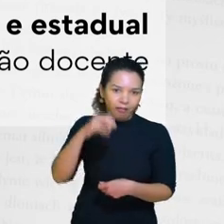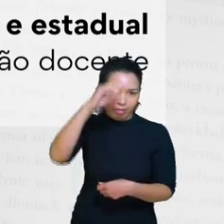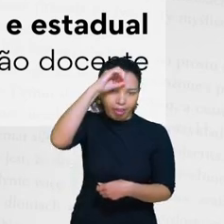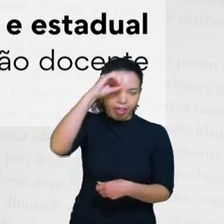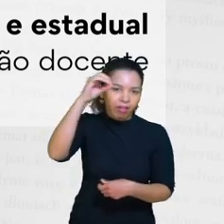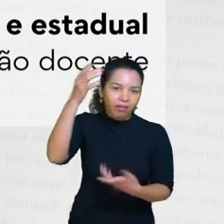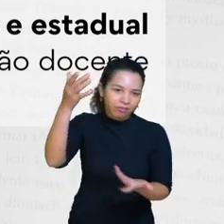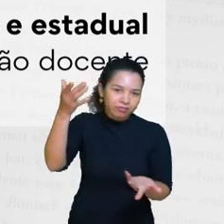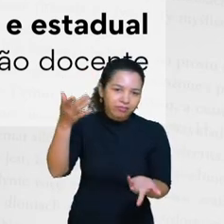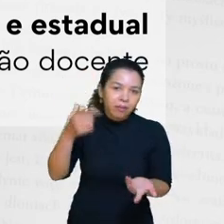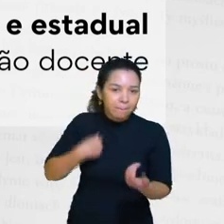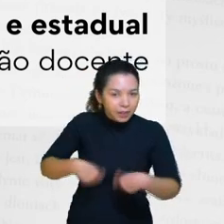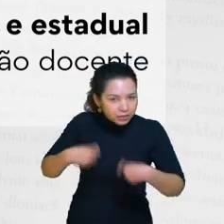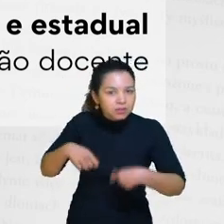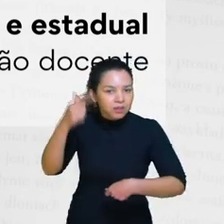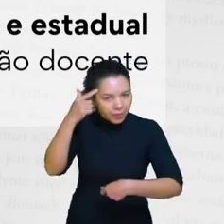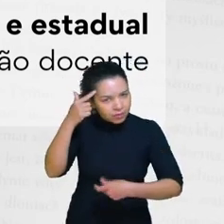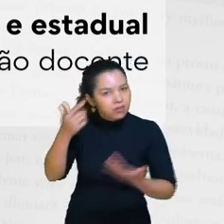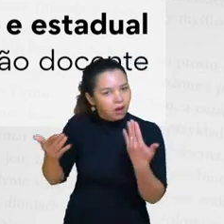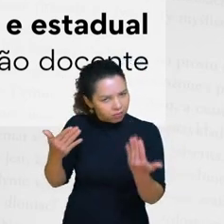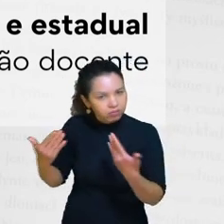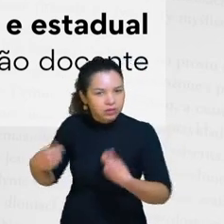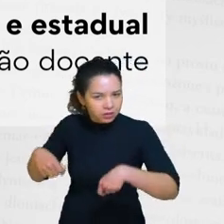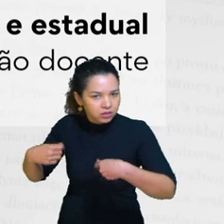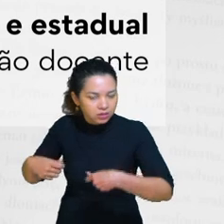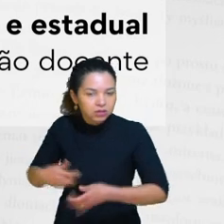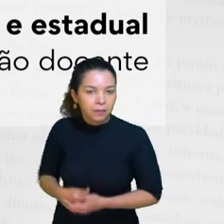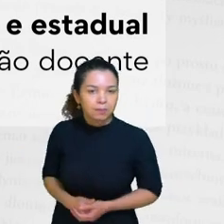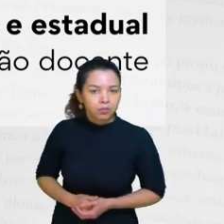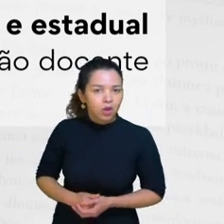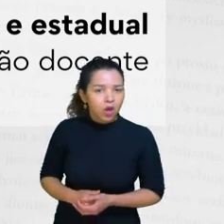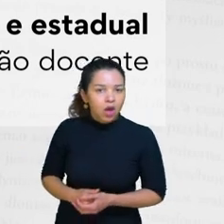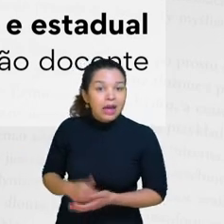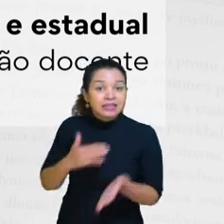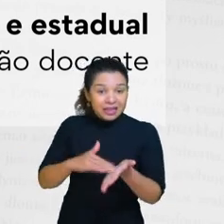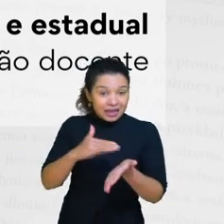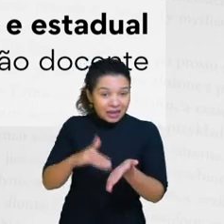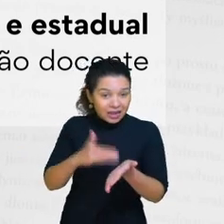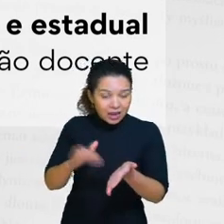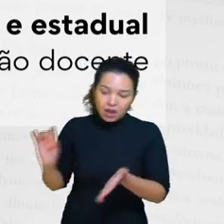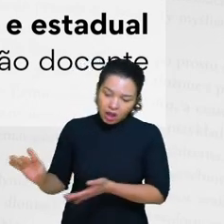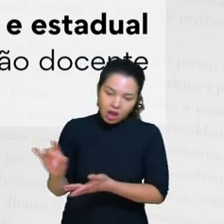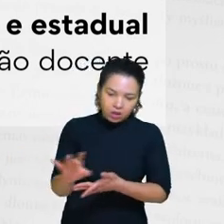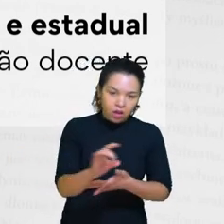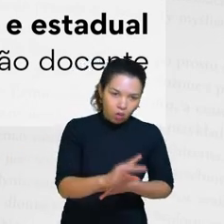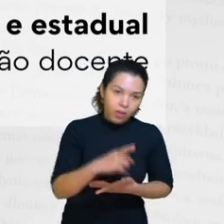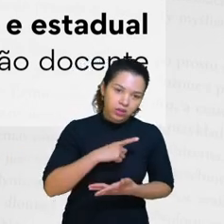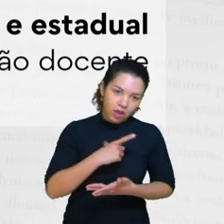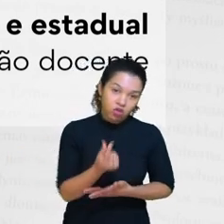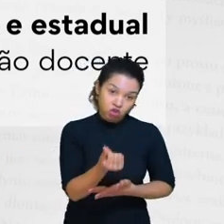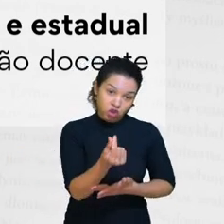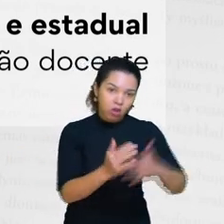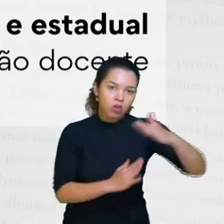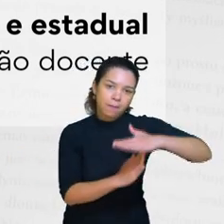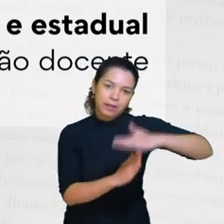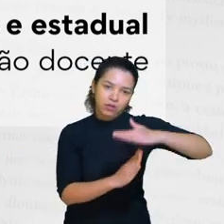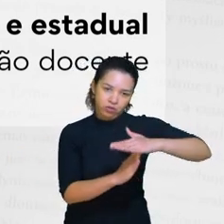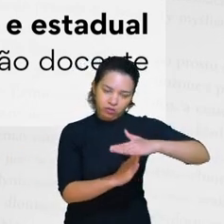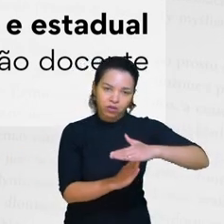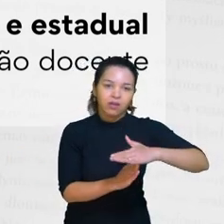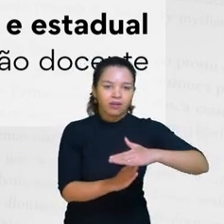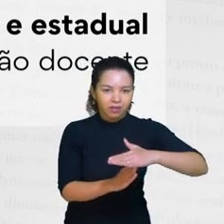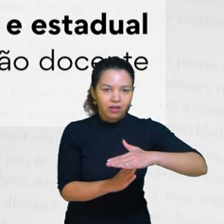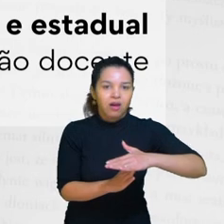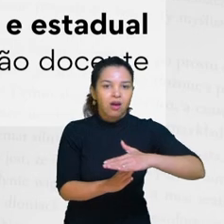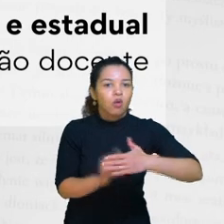é um fator que tem que ser considerado todas as secretarias têm orçamento né assim como a Assembleia Legislativa tem orçamento as Universidades T